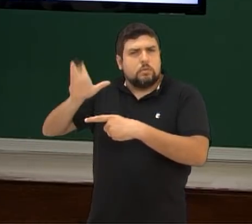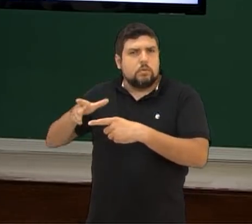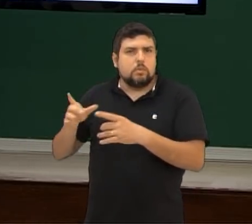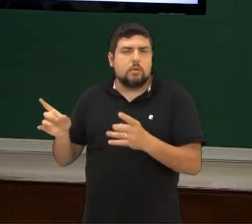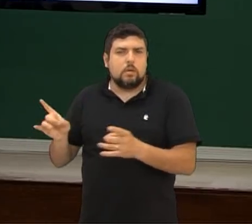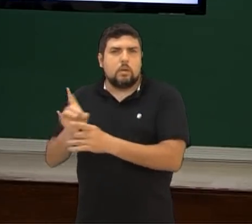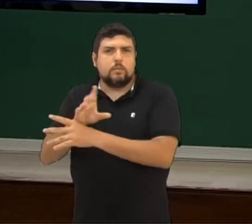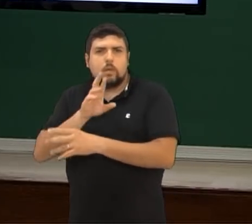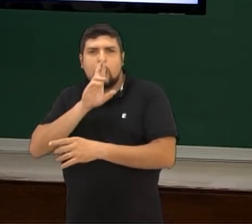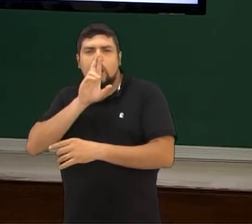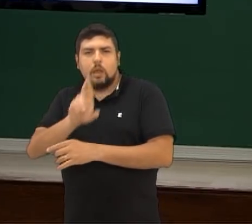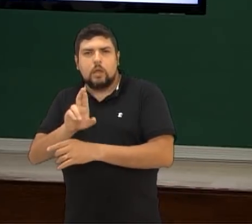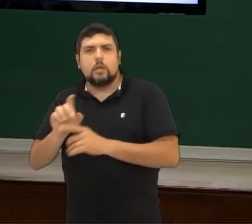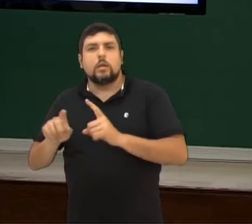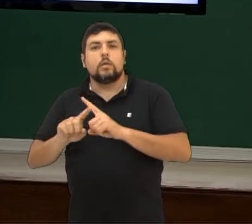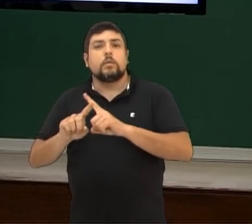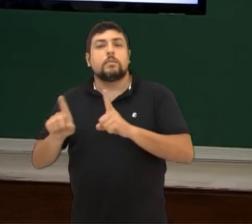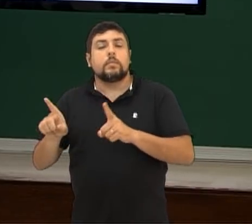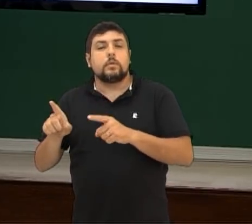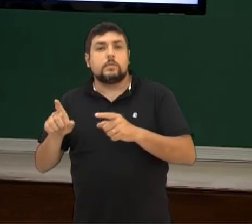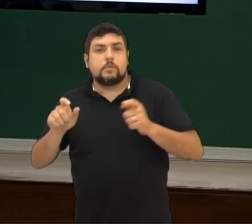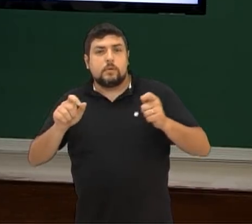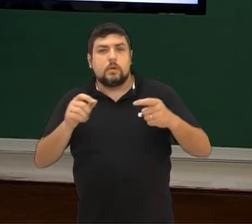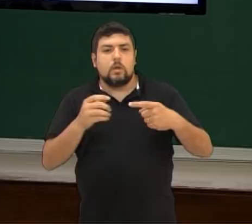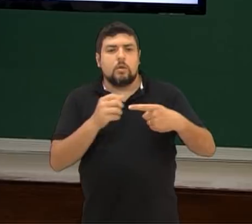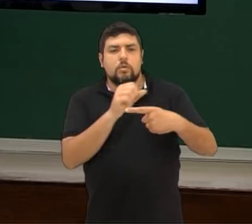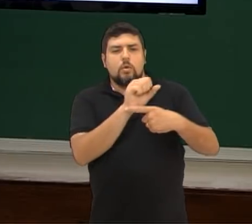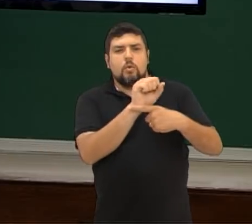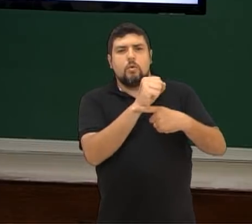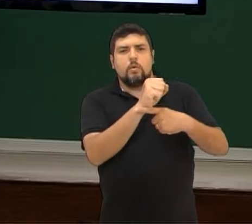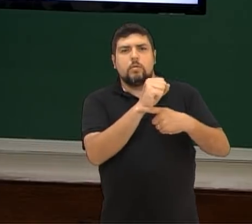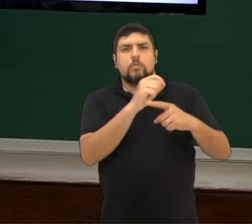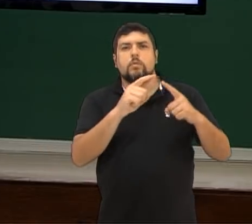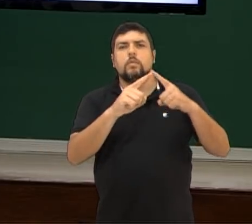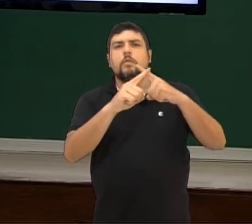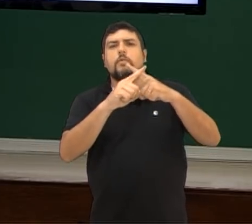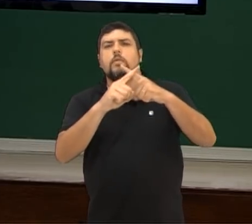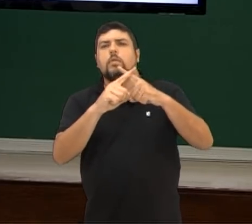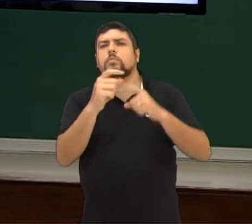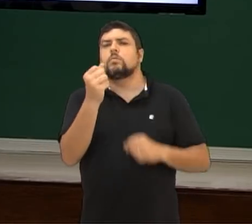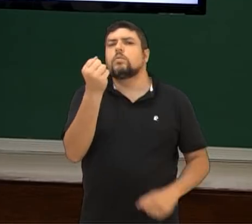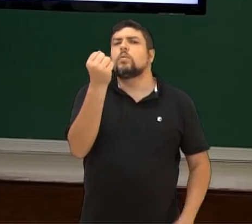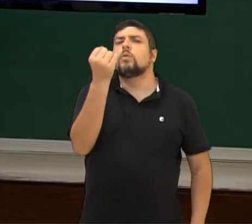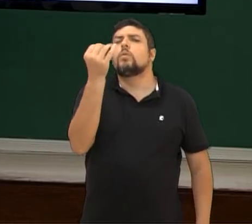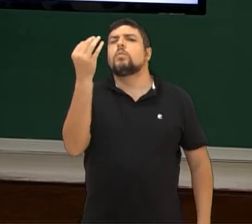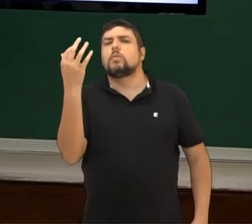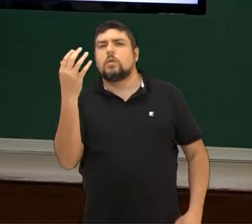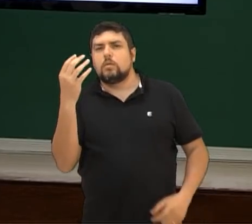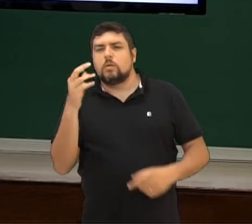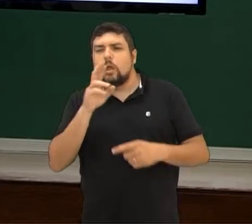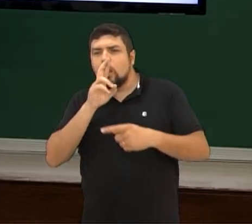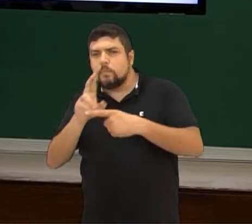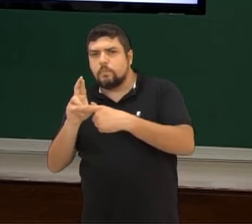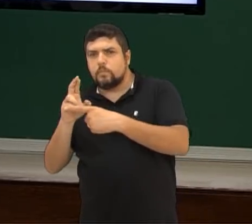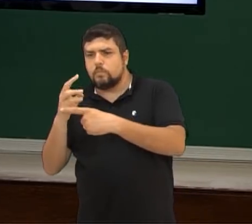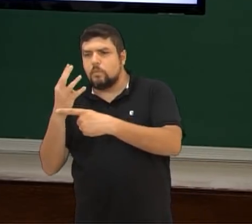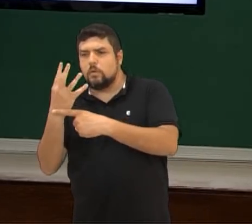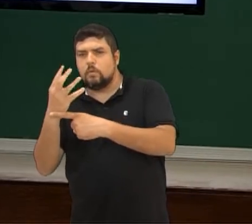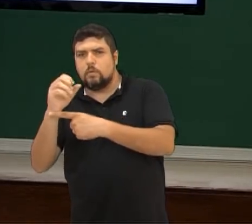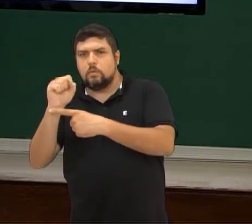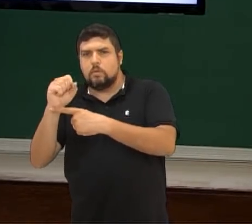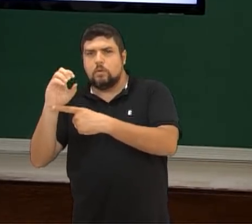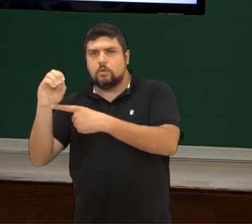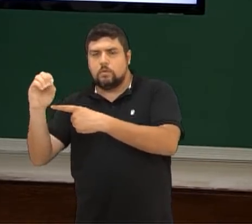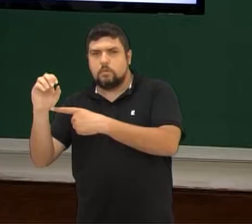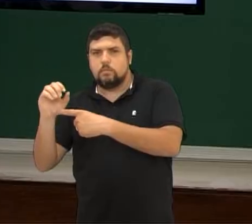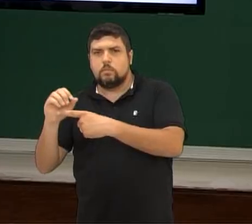a importância é você saber qual o valor multiplicado por 8 dá 4.800. Esse caso